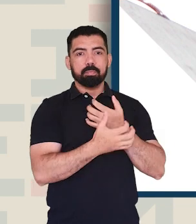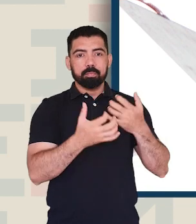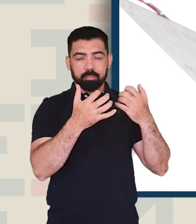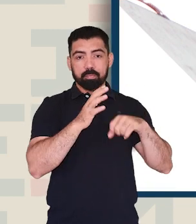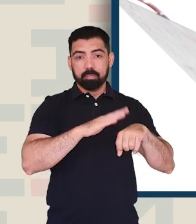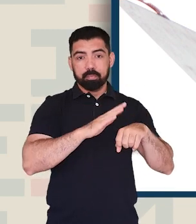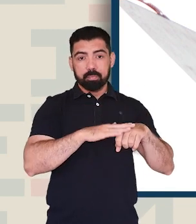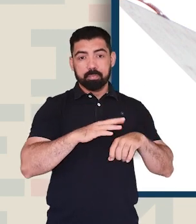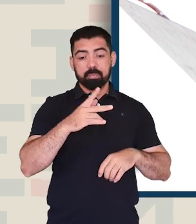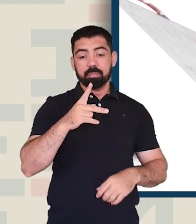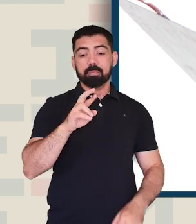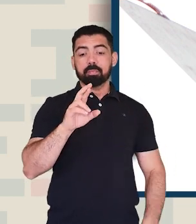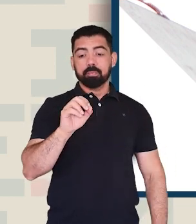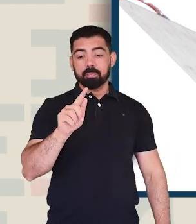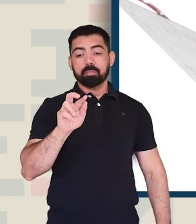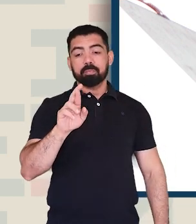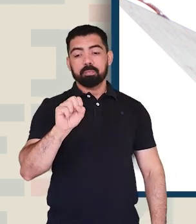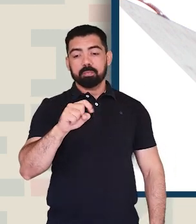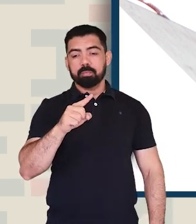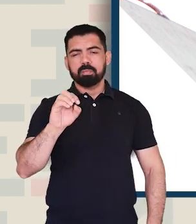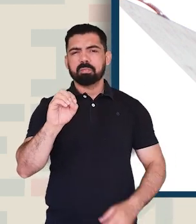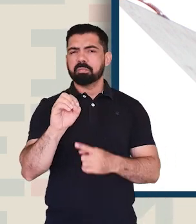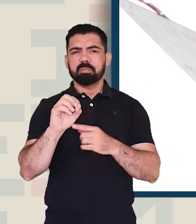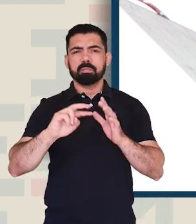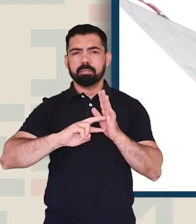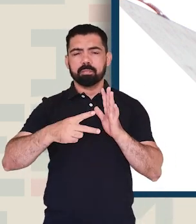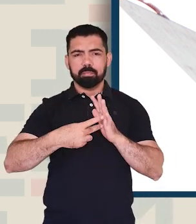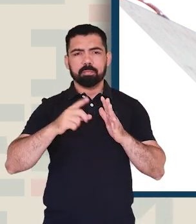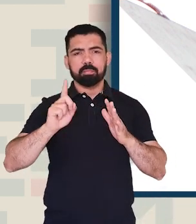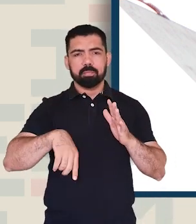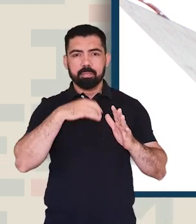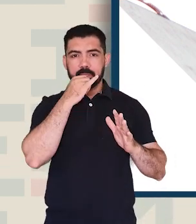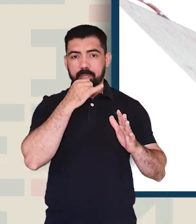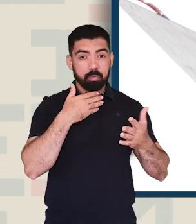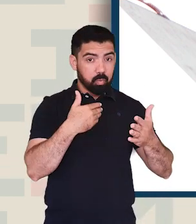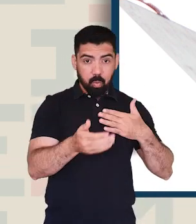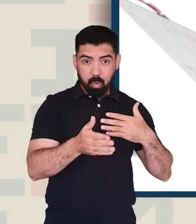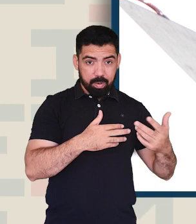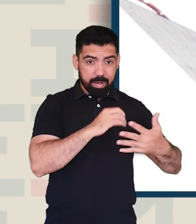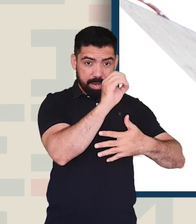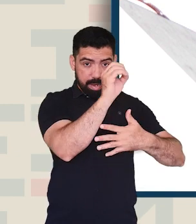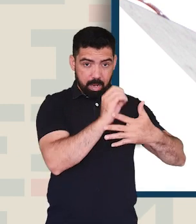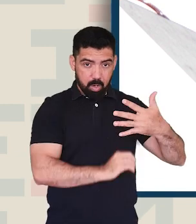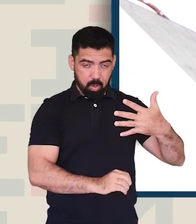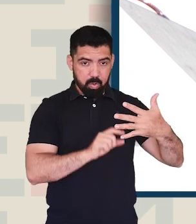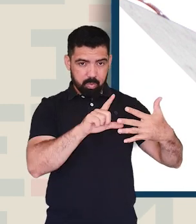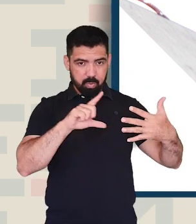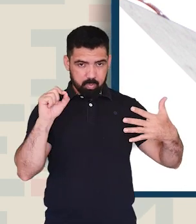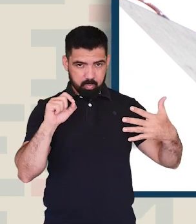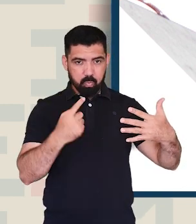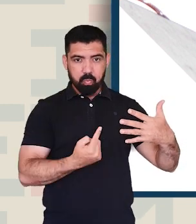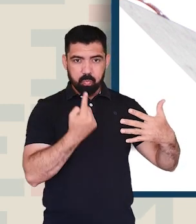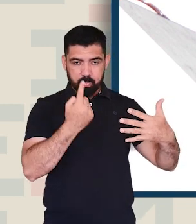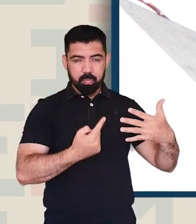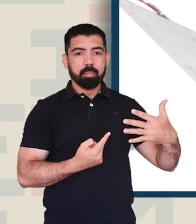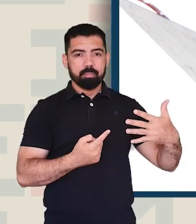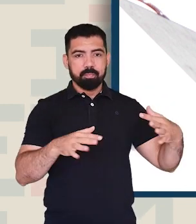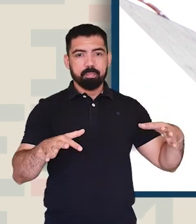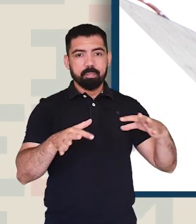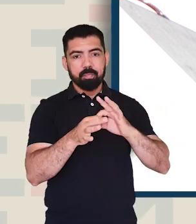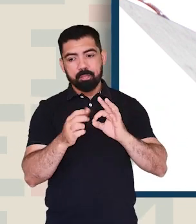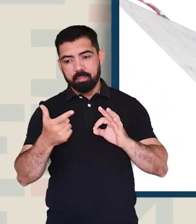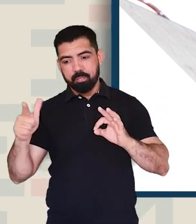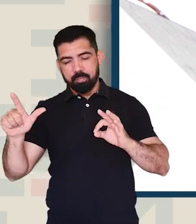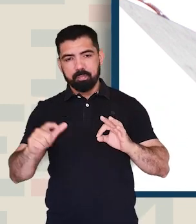com progressões. Aí é o que a gente chama. O que é progressão? É eu pegar qualquer acorde desse e juntar